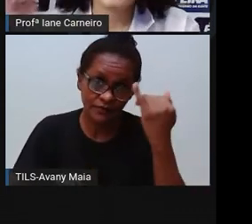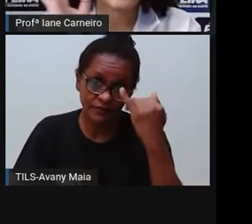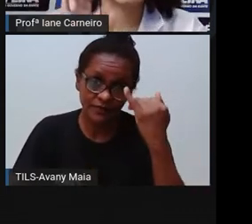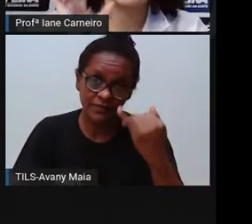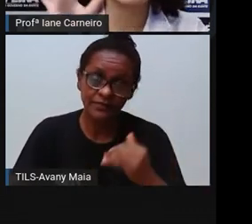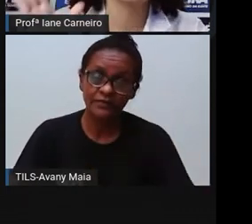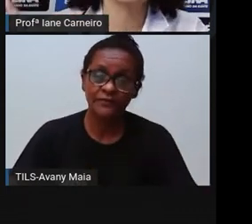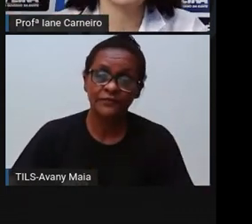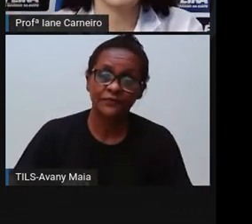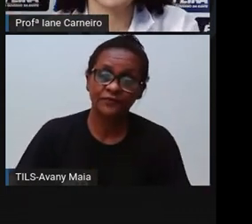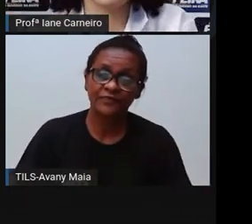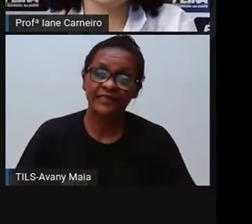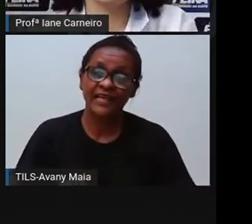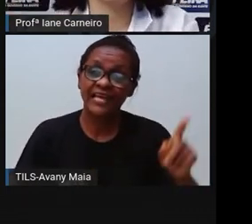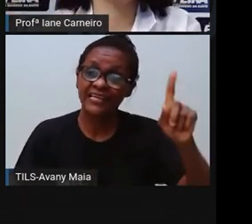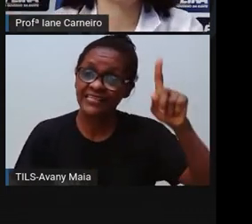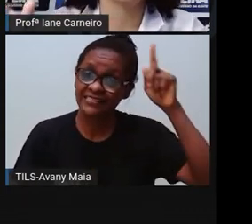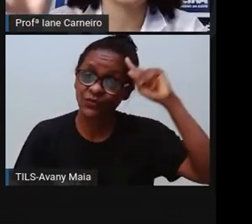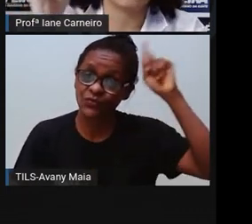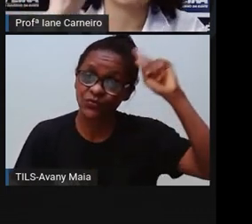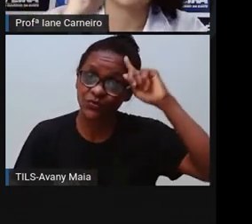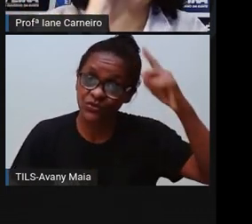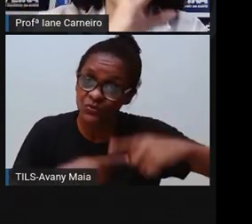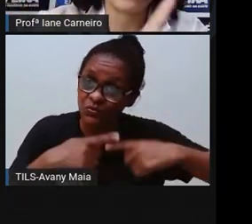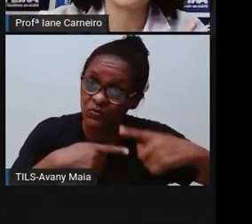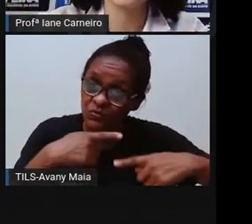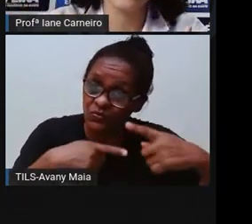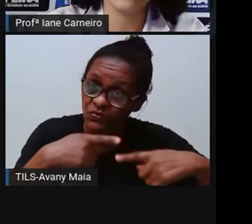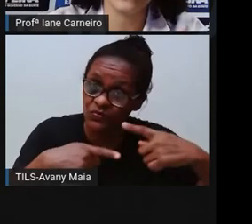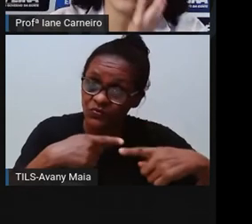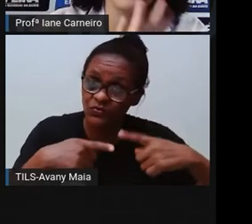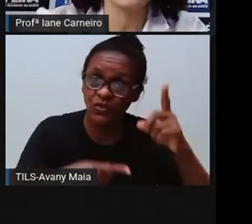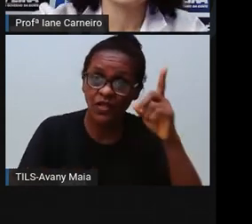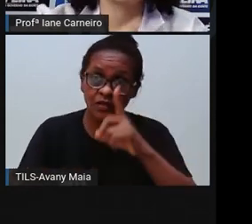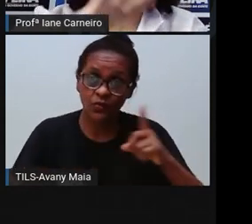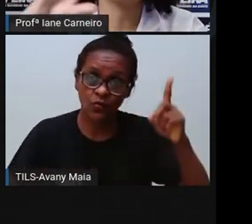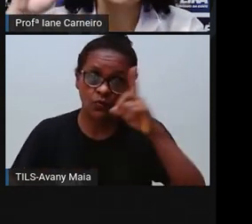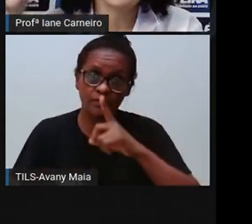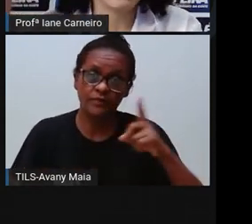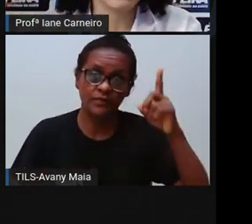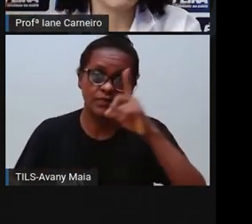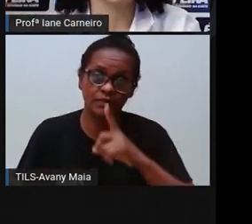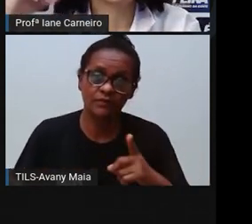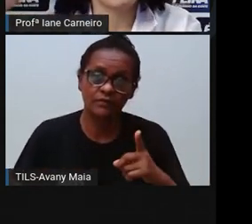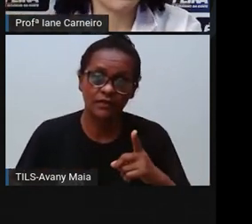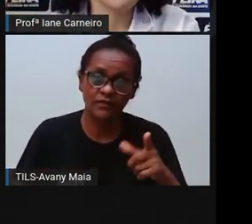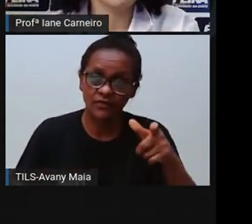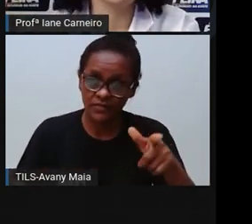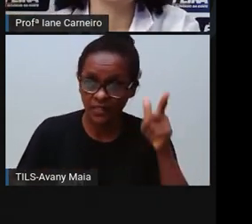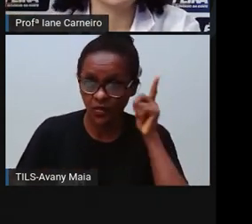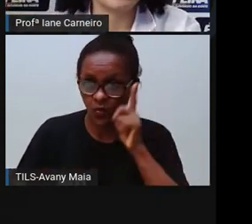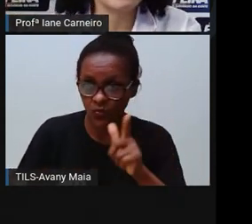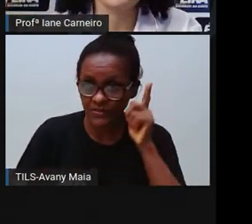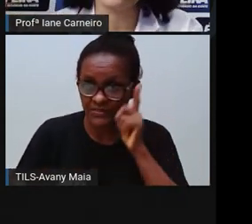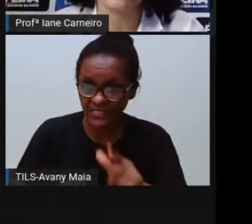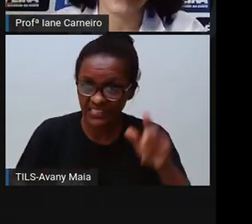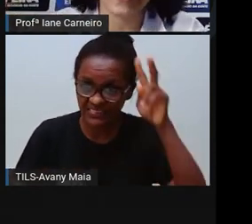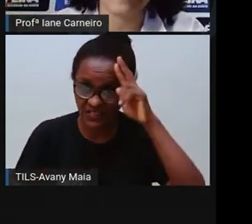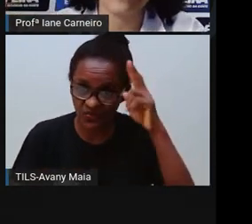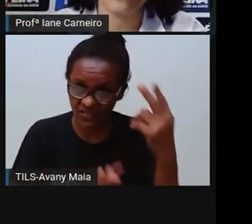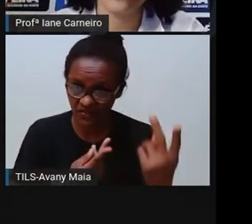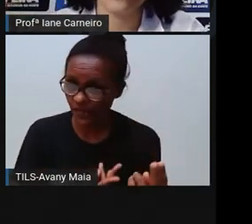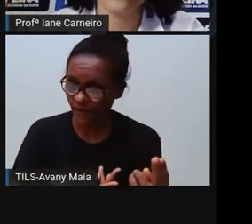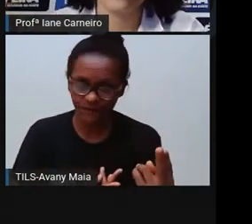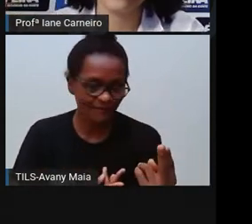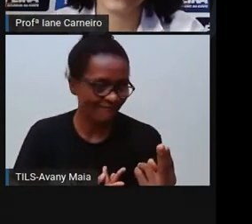Aí, será que a rotina, né, que você faz no domingo, será que você consegue fazer a mesma rotina na